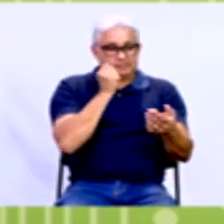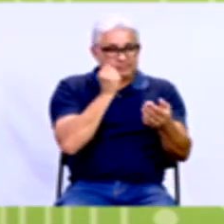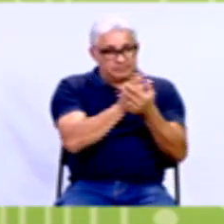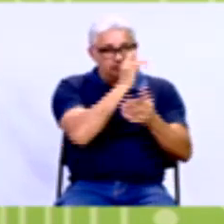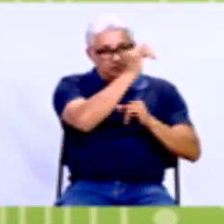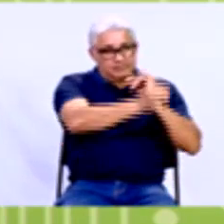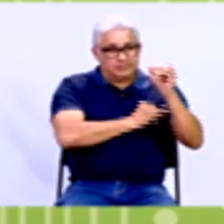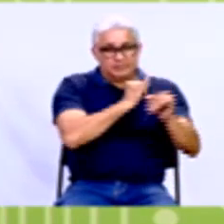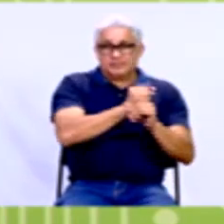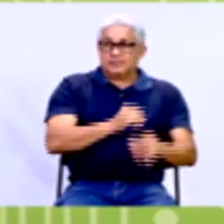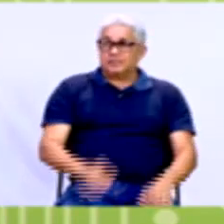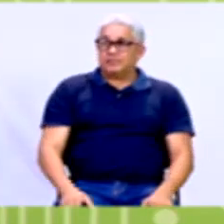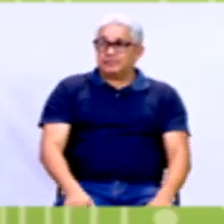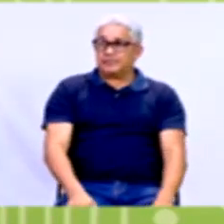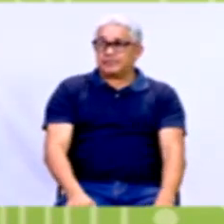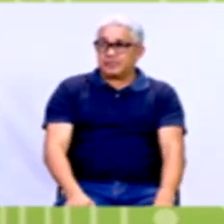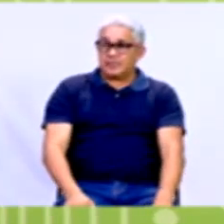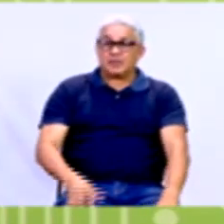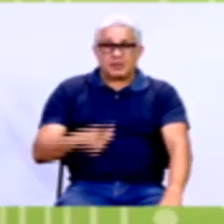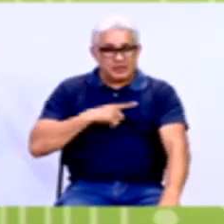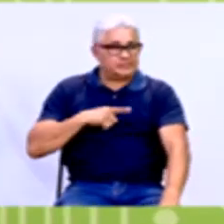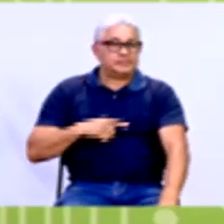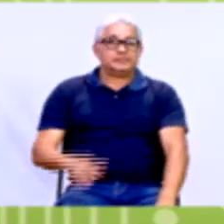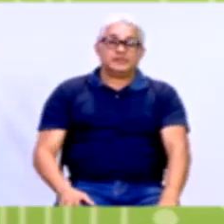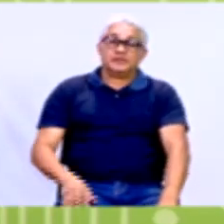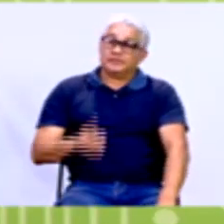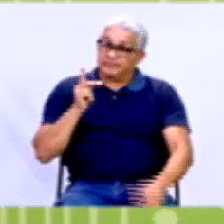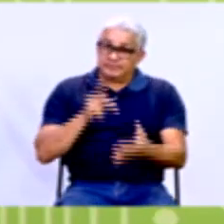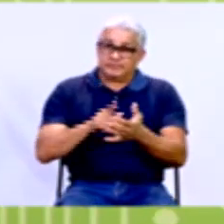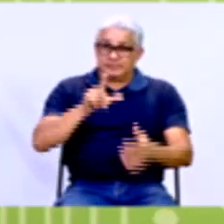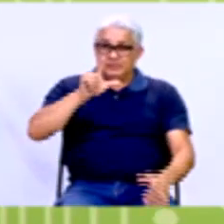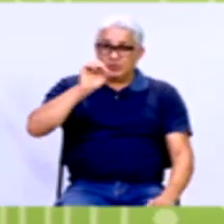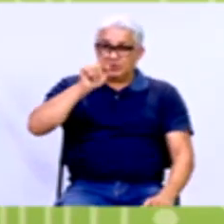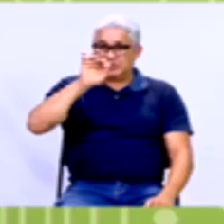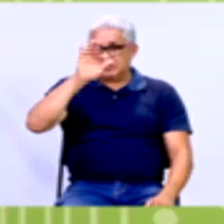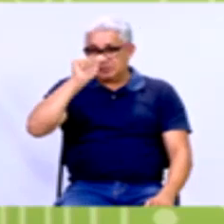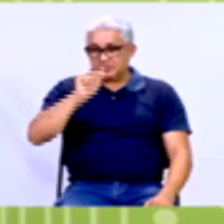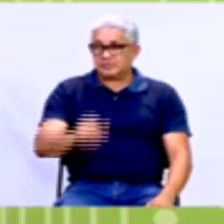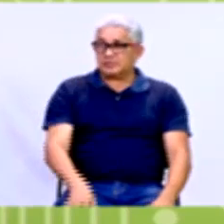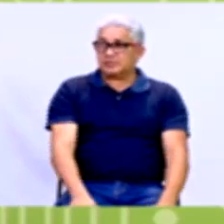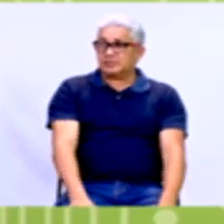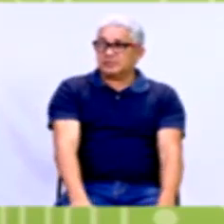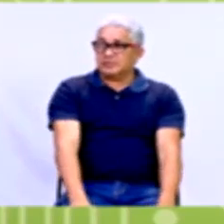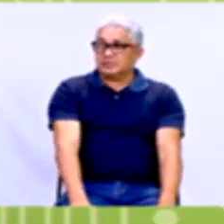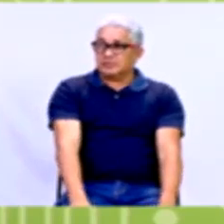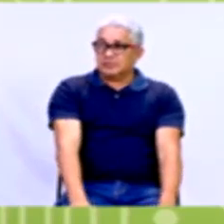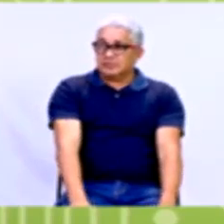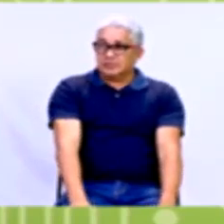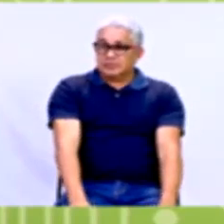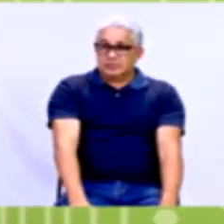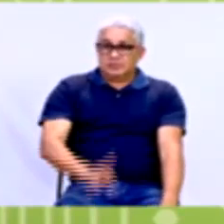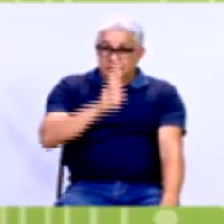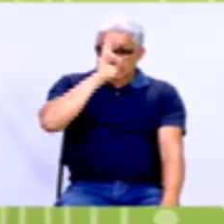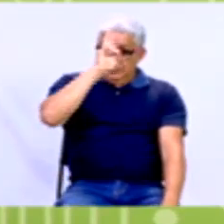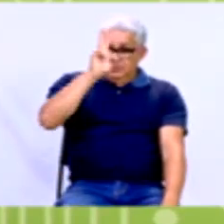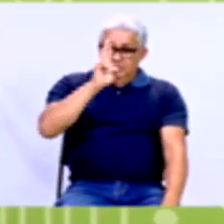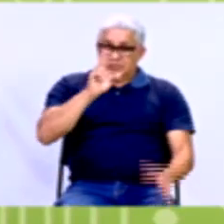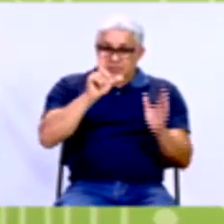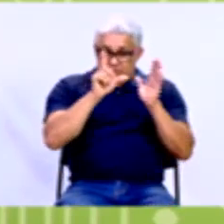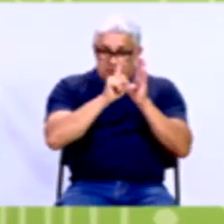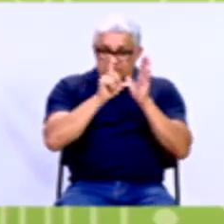internet, né? Então, isso aqui tem muita lógica. O dono aqui da loja,